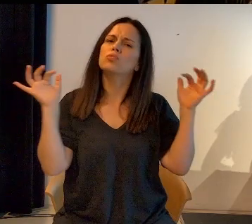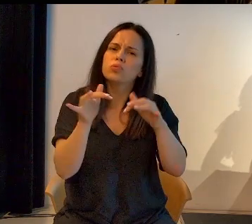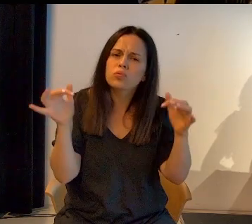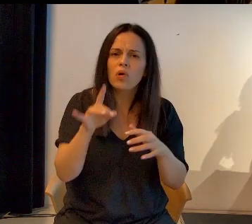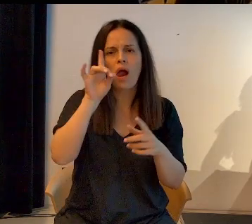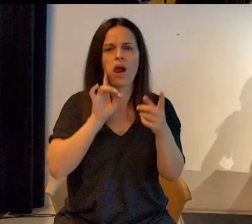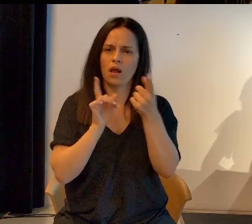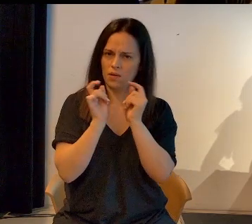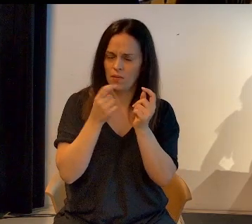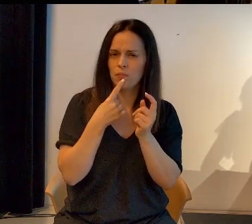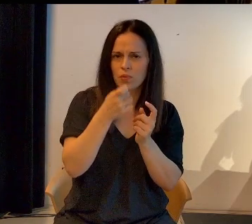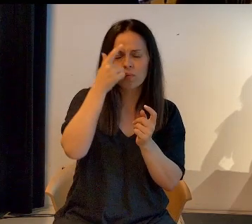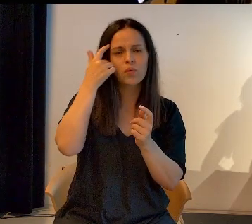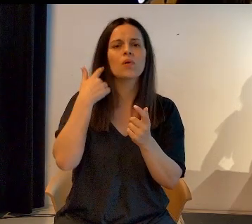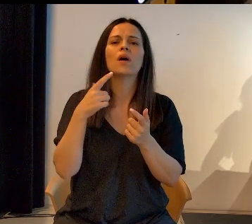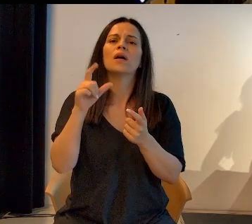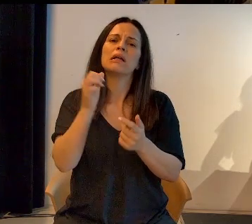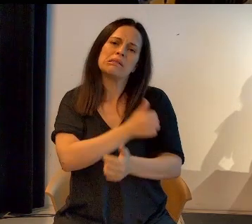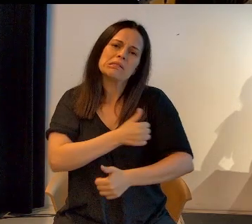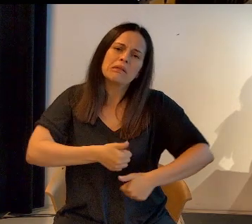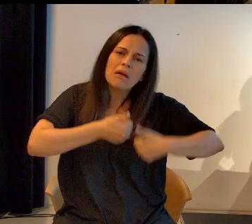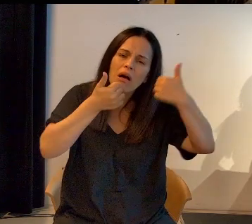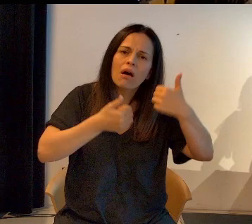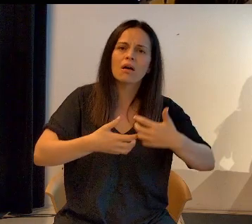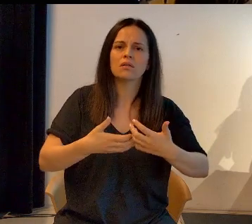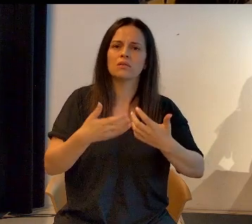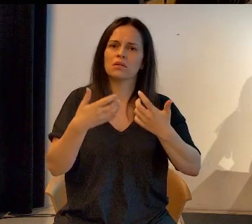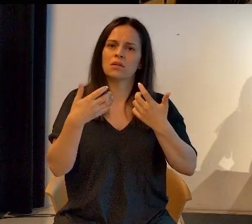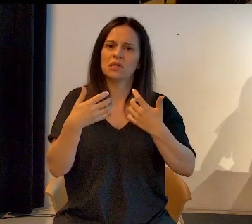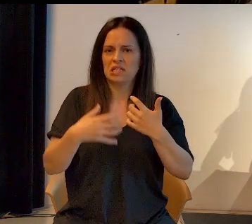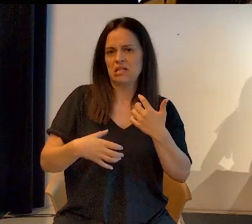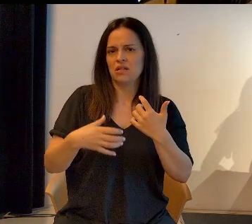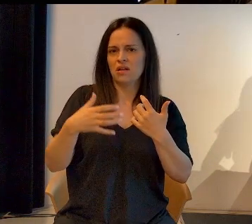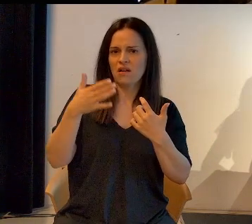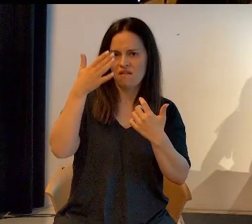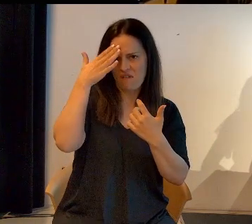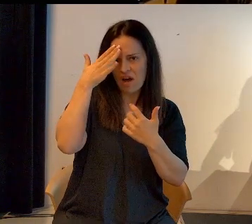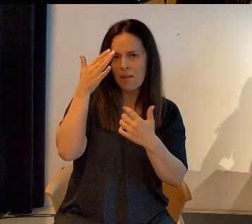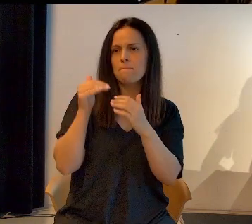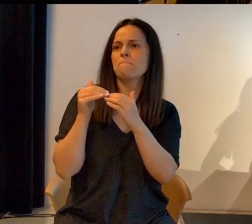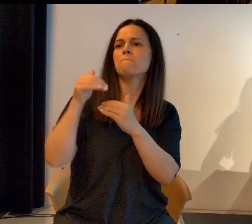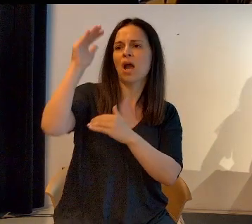de verba que fica na cidade, são significativamente superiores a anos anteriores?